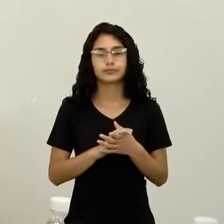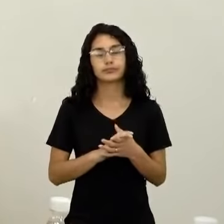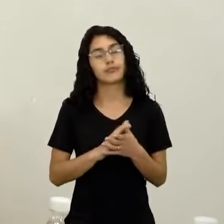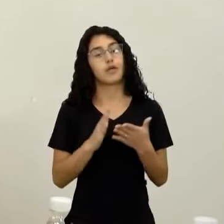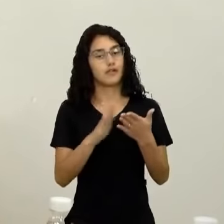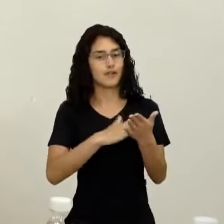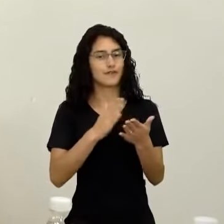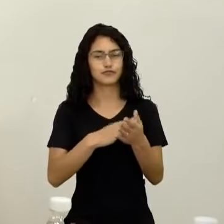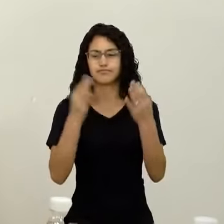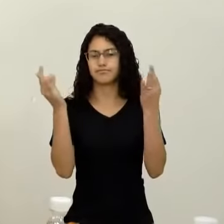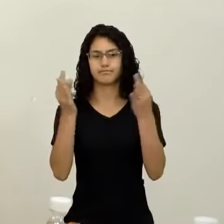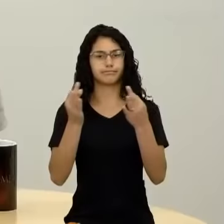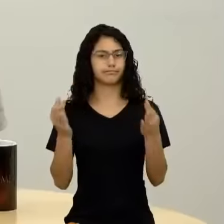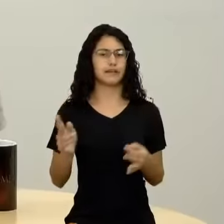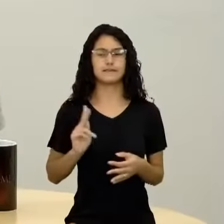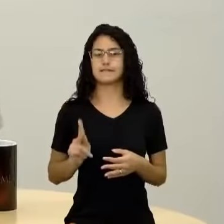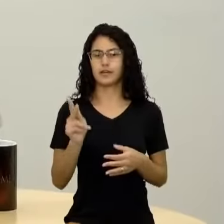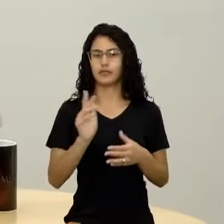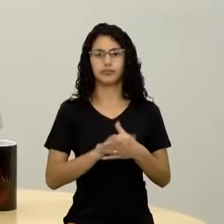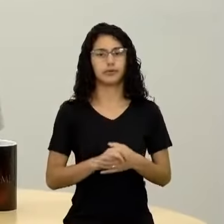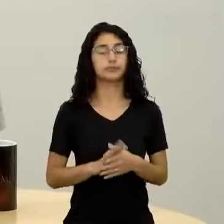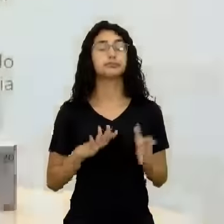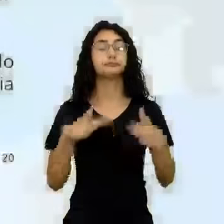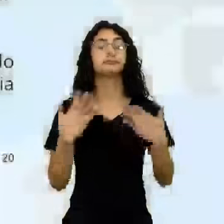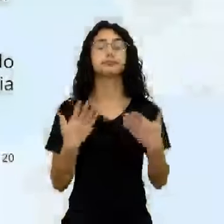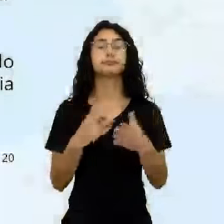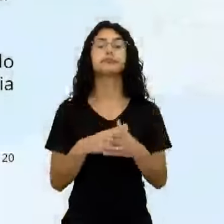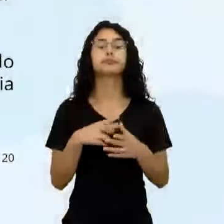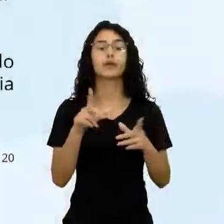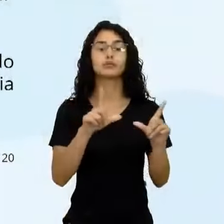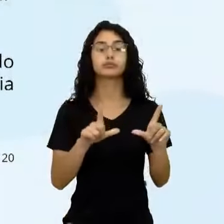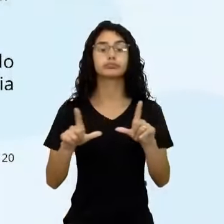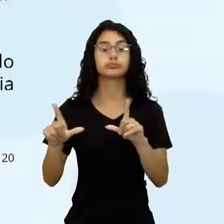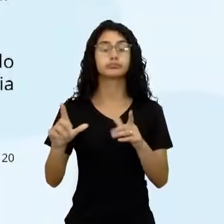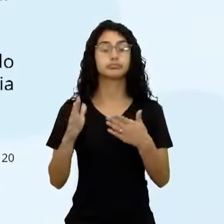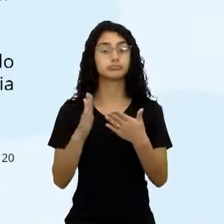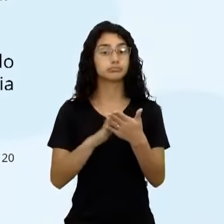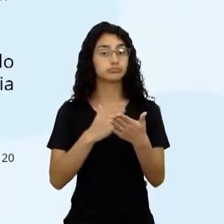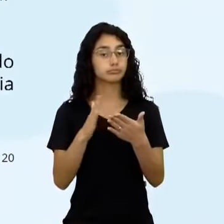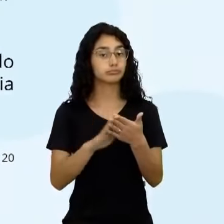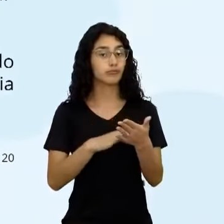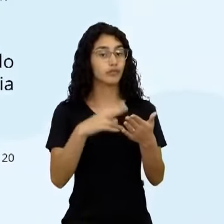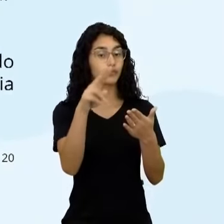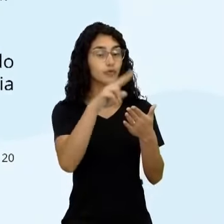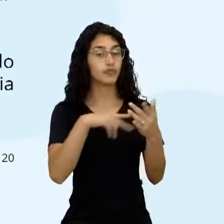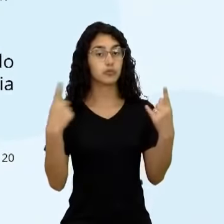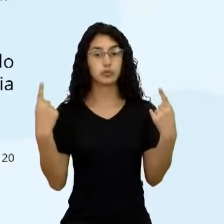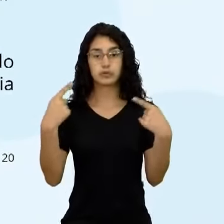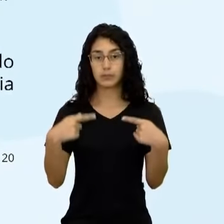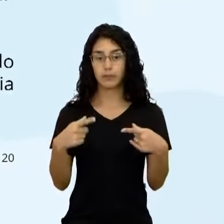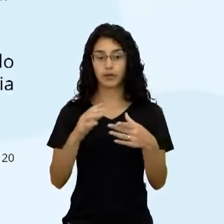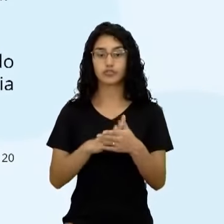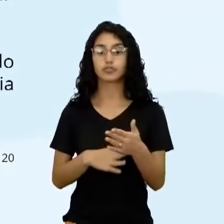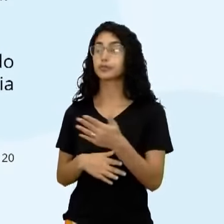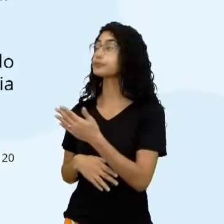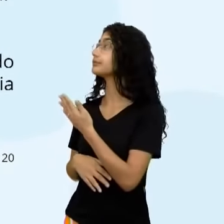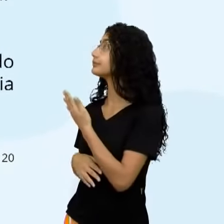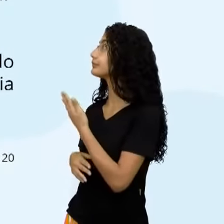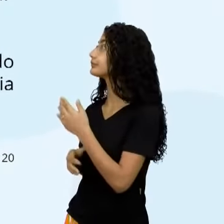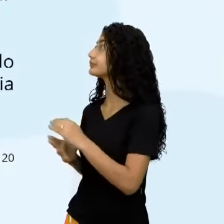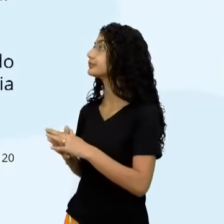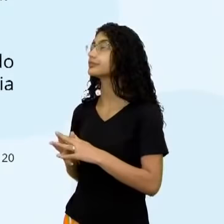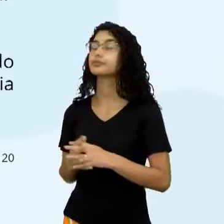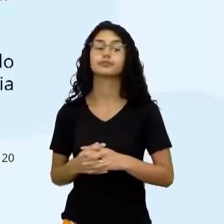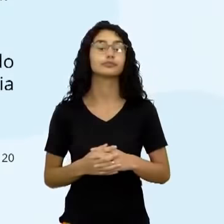Sem dúvida prefere o livro então vamos até aí para ver livro e filme Vamos fazer um debate aqui agora livro versus